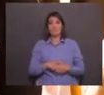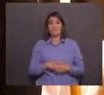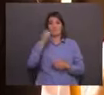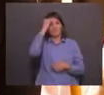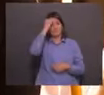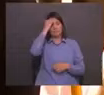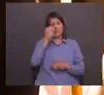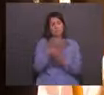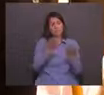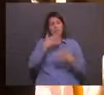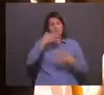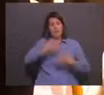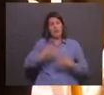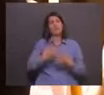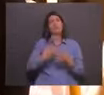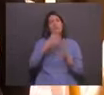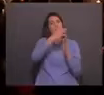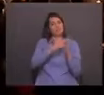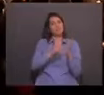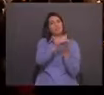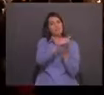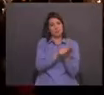e credete nel Vangelo».